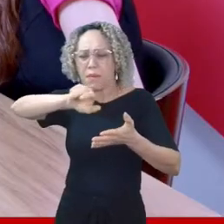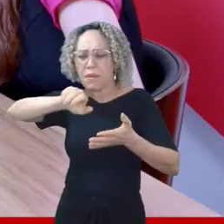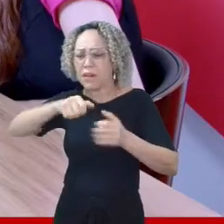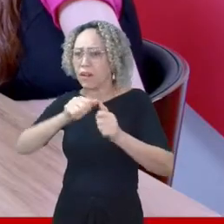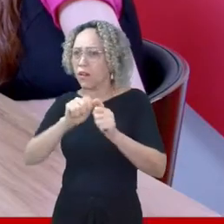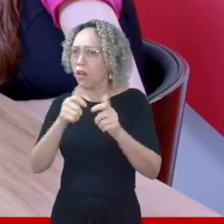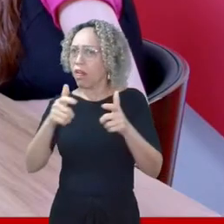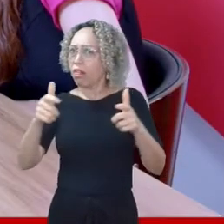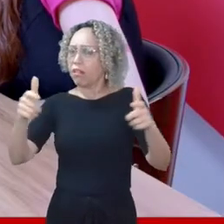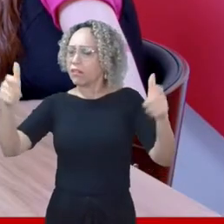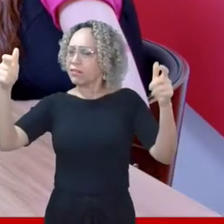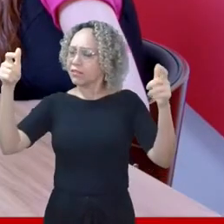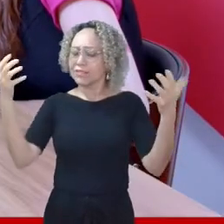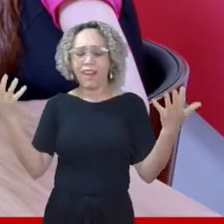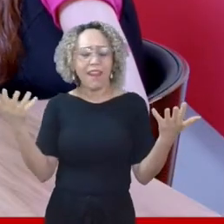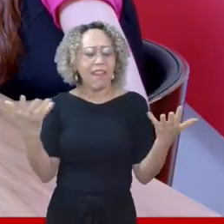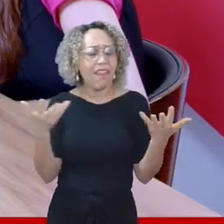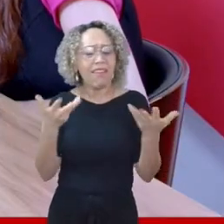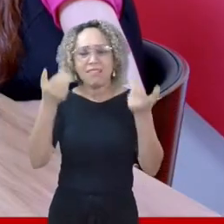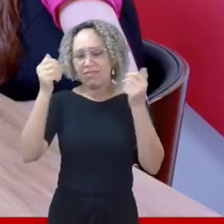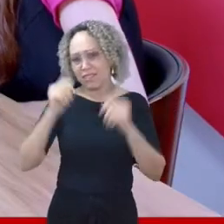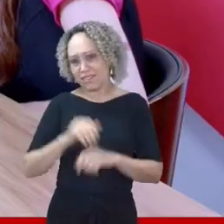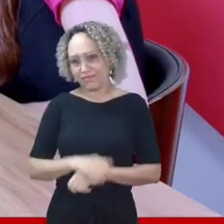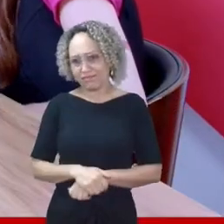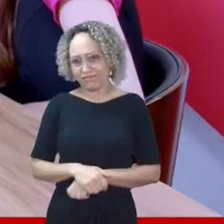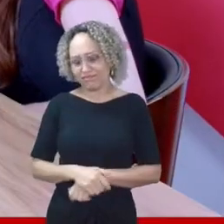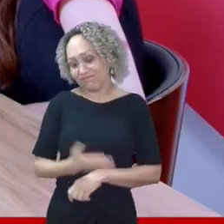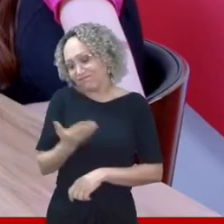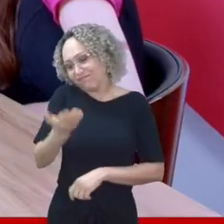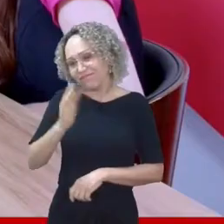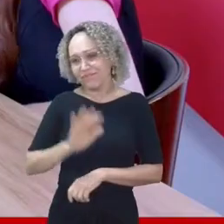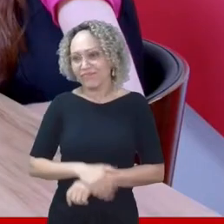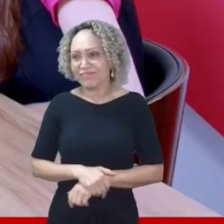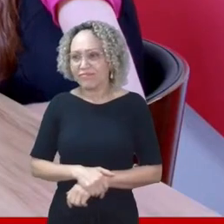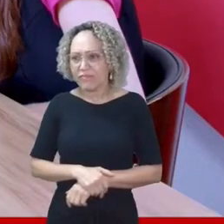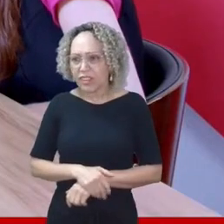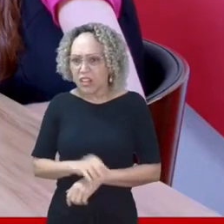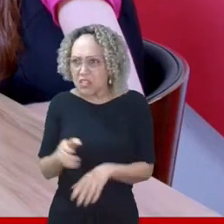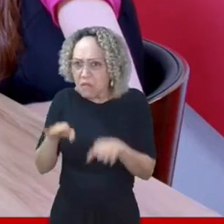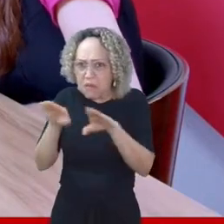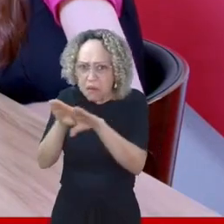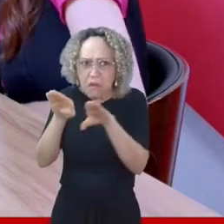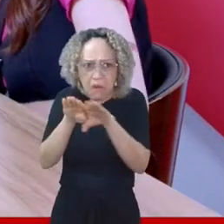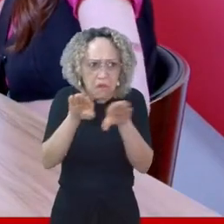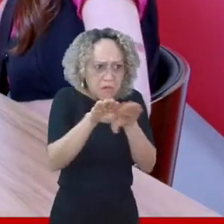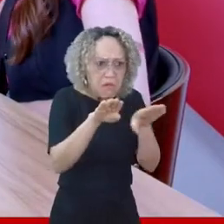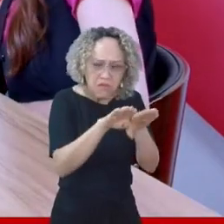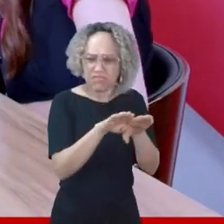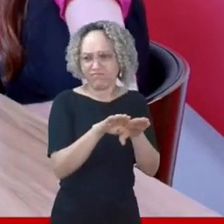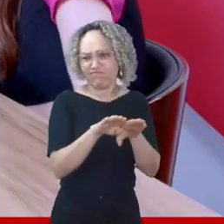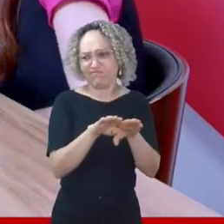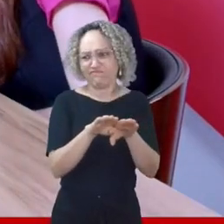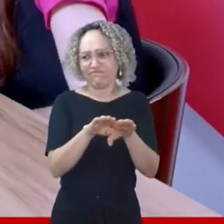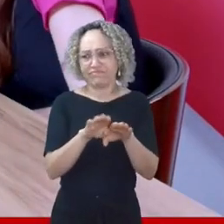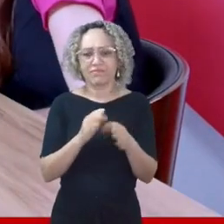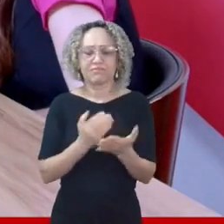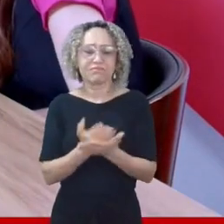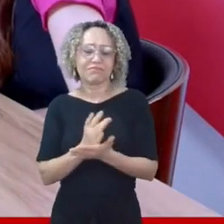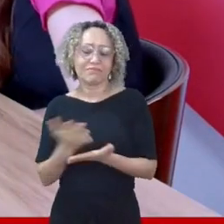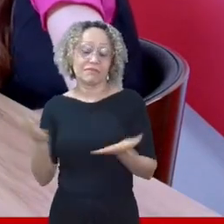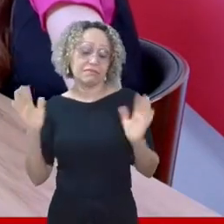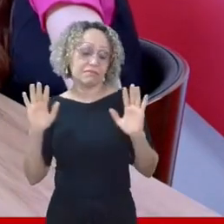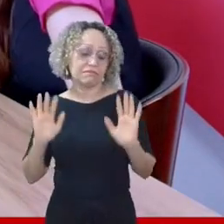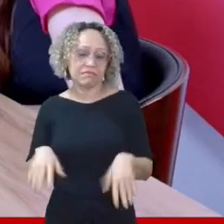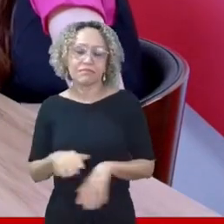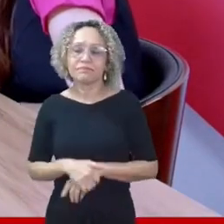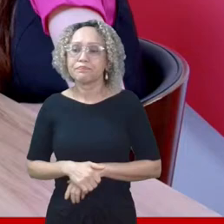diversidade é lindo, né? É o que deixa o Brasil mais bonito. É isso. Já pensou se fosse todo mundo igual? Deus Chatice. E o nosso